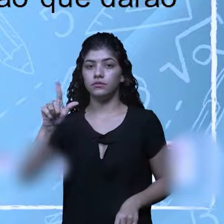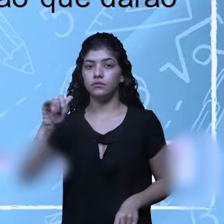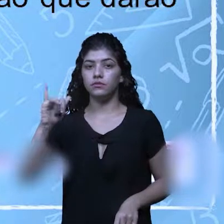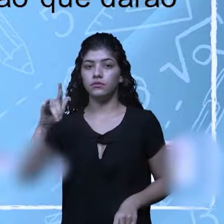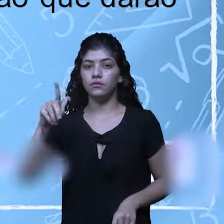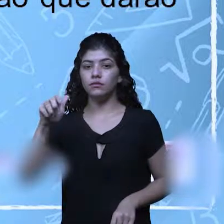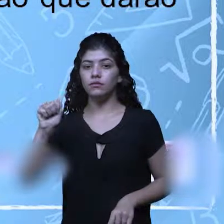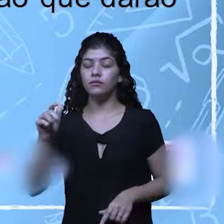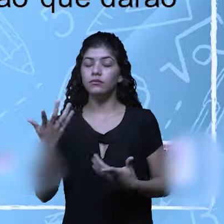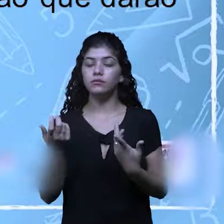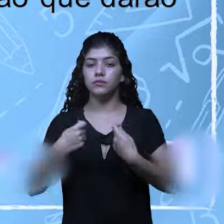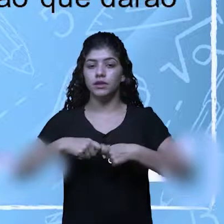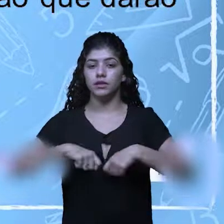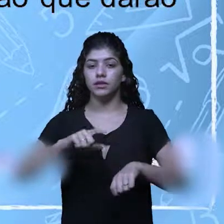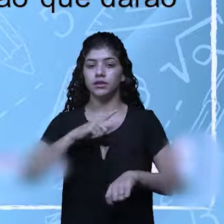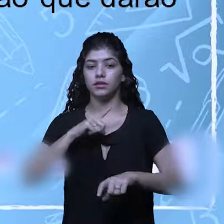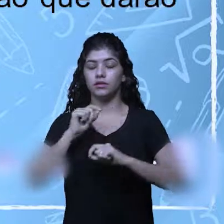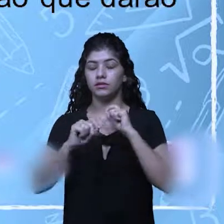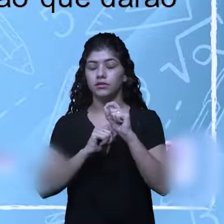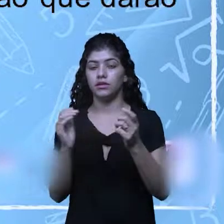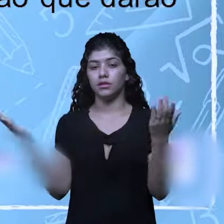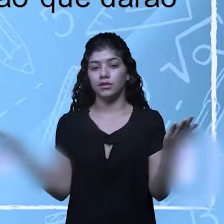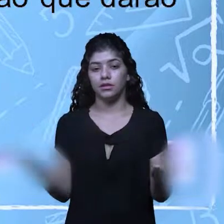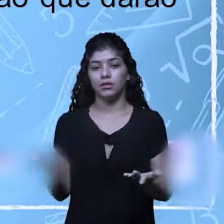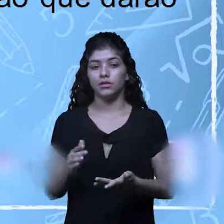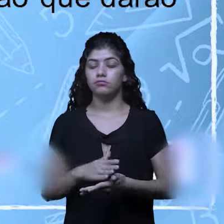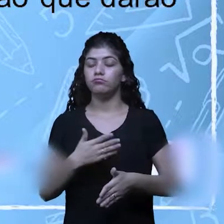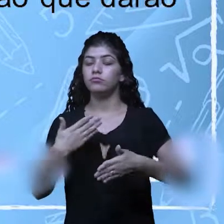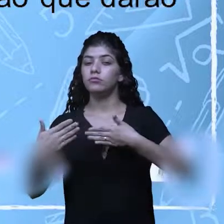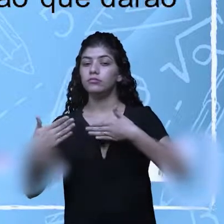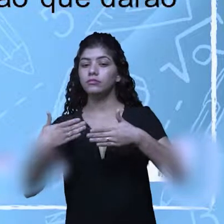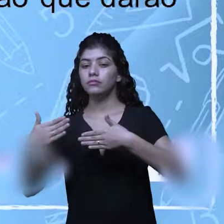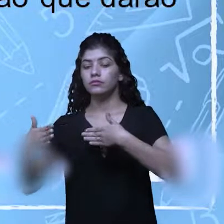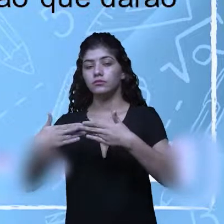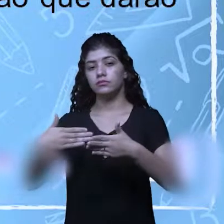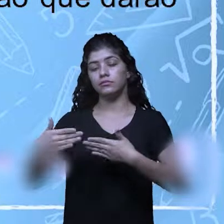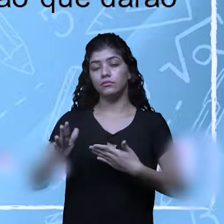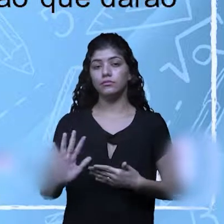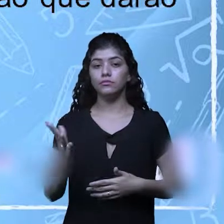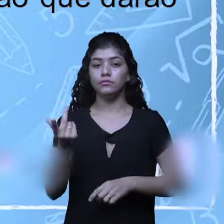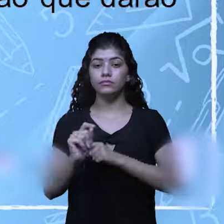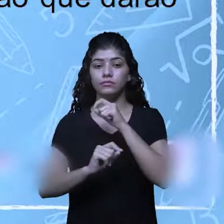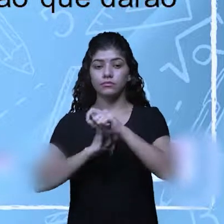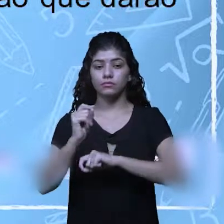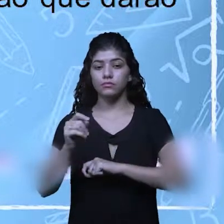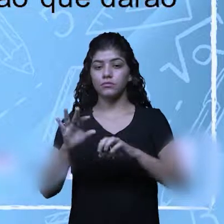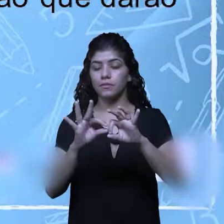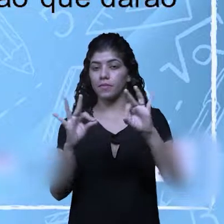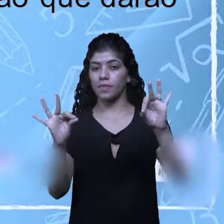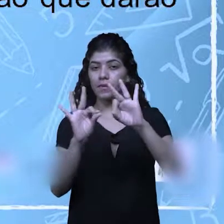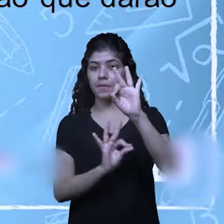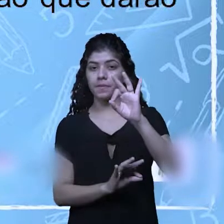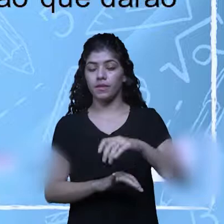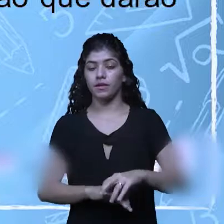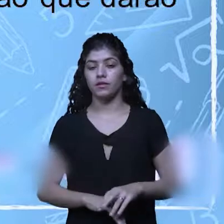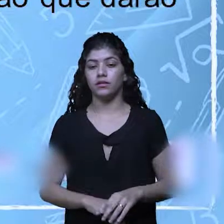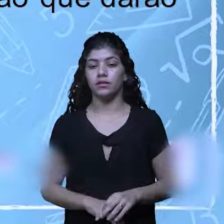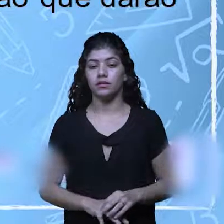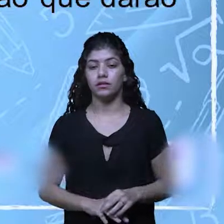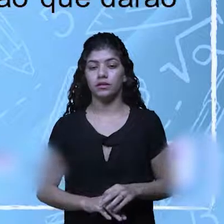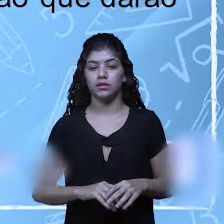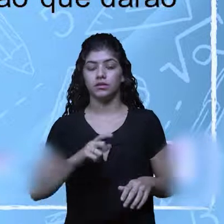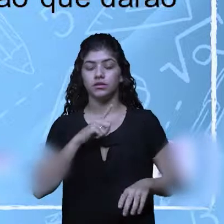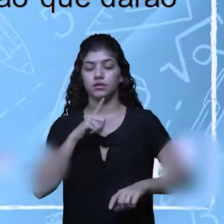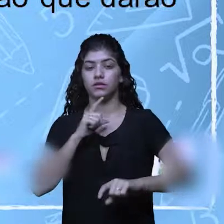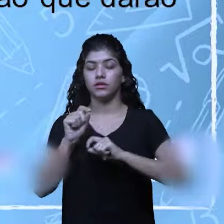estudar estatística decorre da natureza aleatória do fenômeno e da medição. Isto requer que